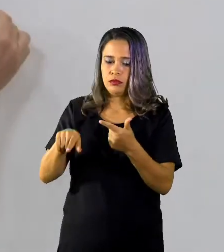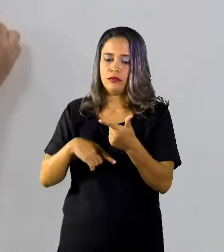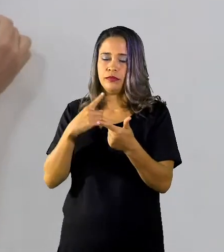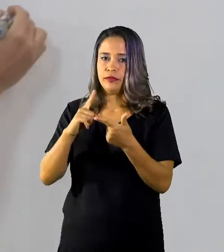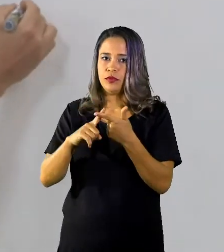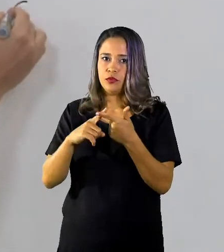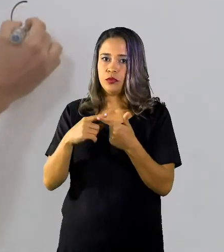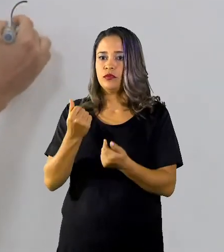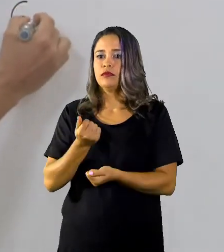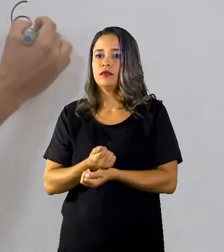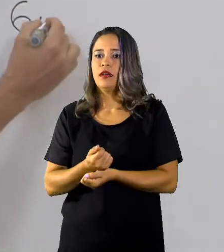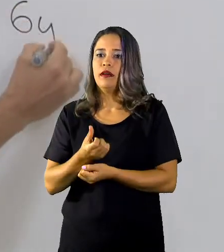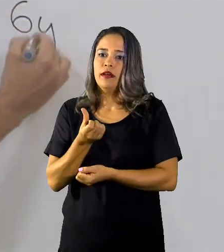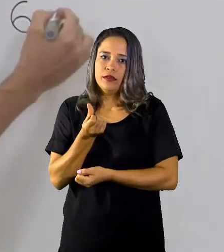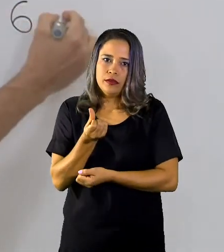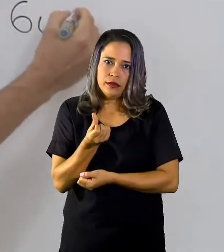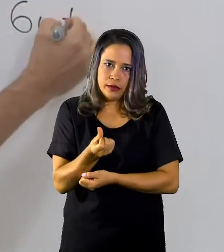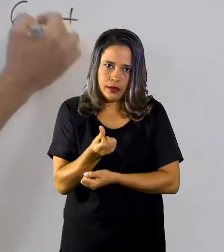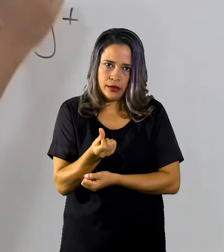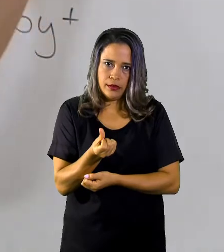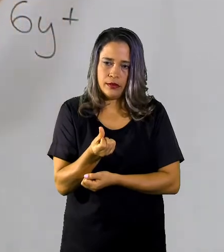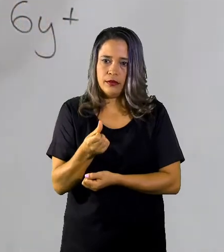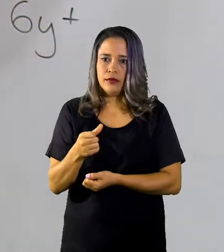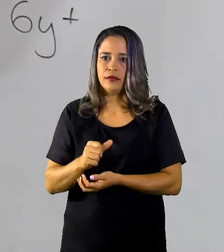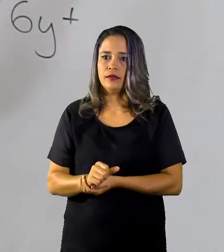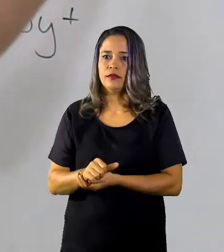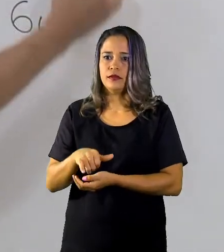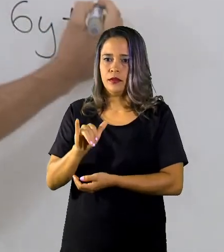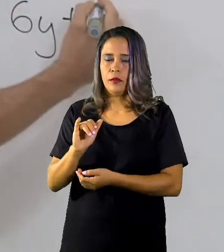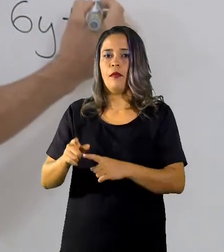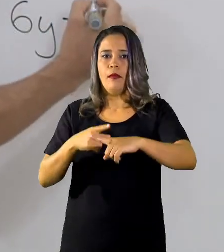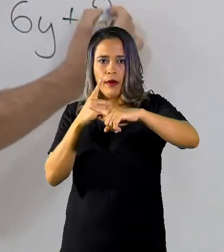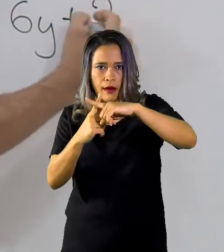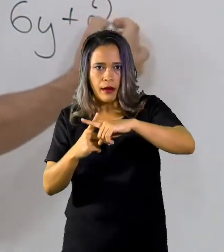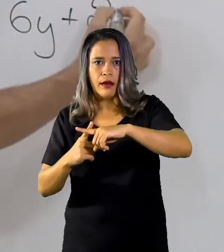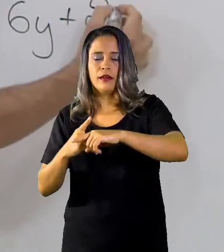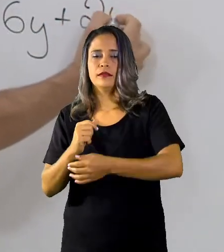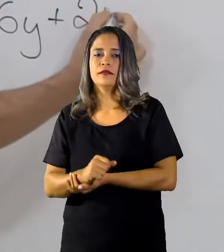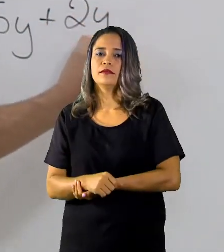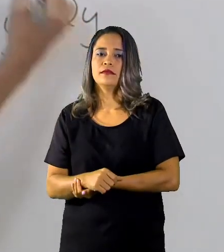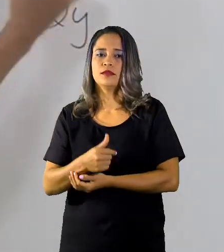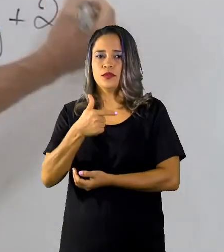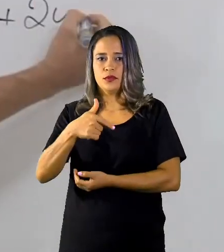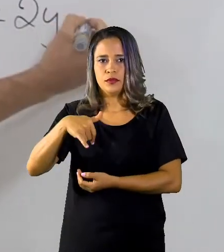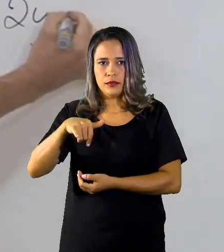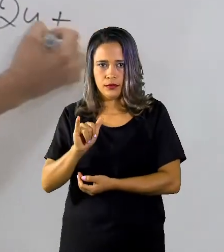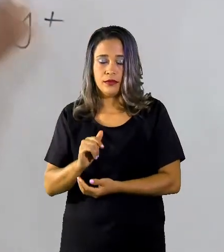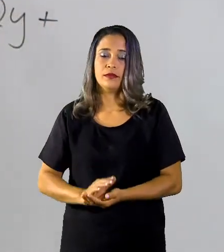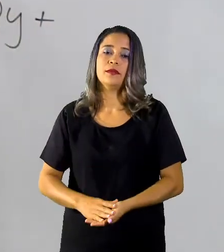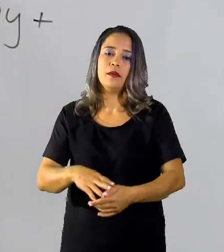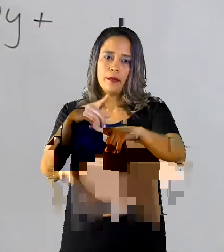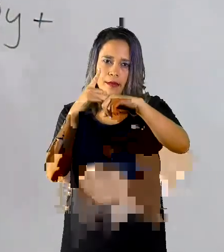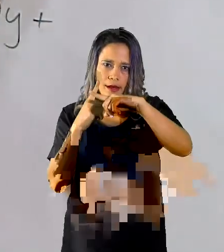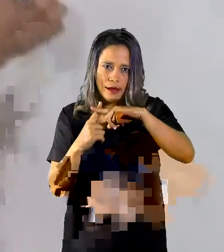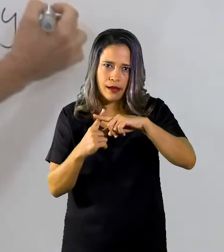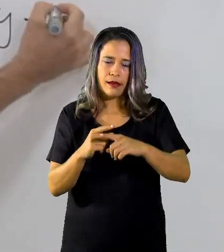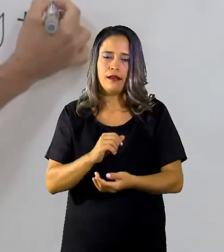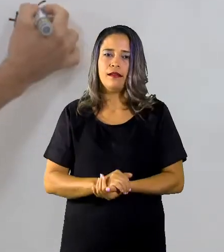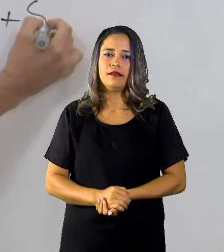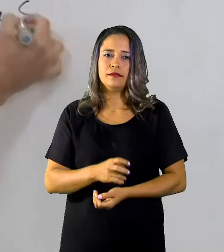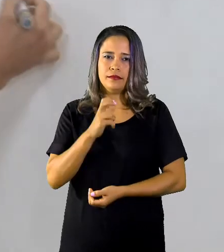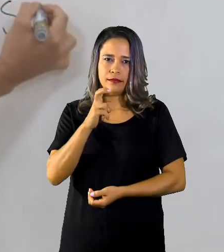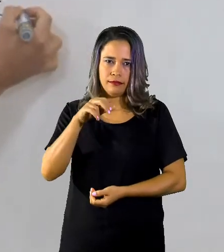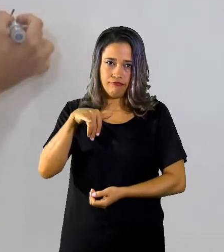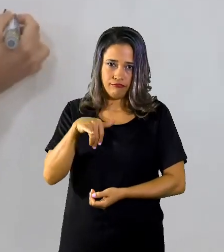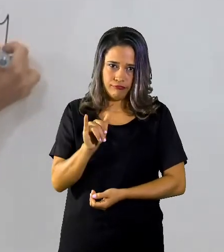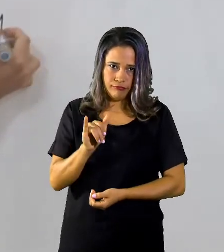6y, segundo lado, 2y, mais